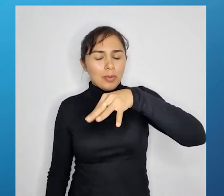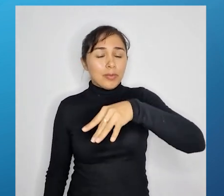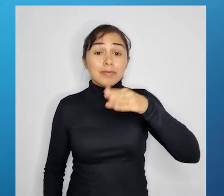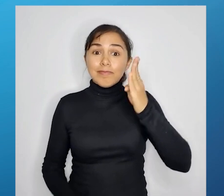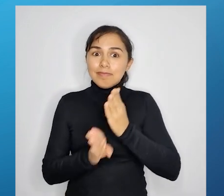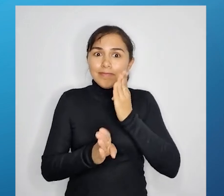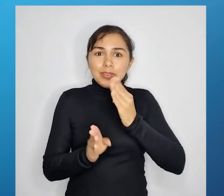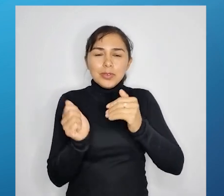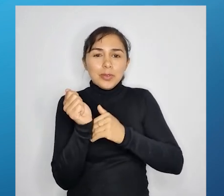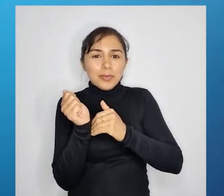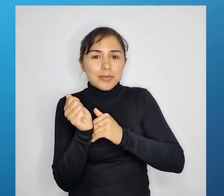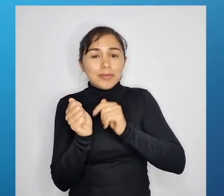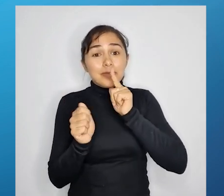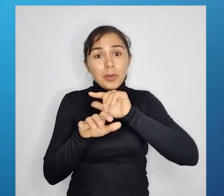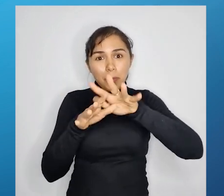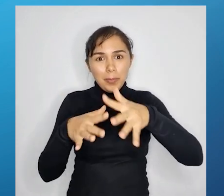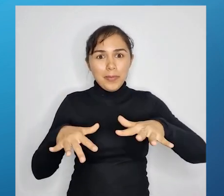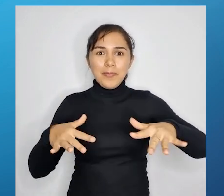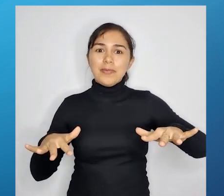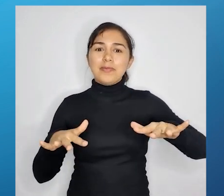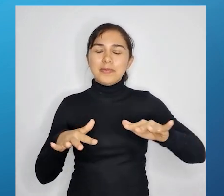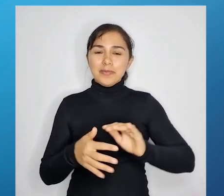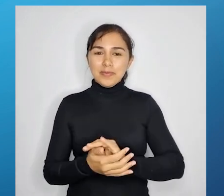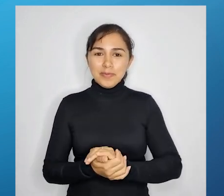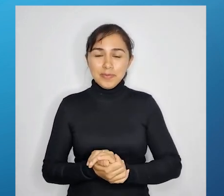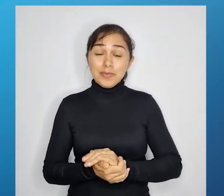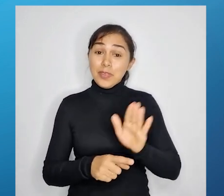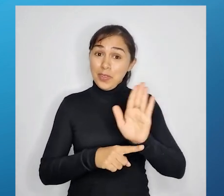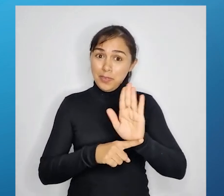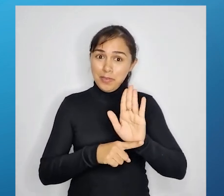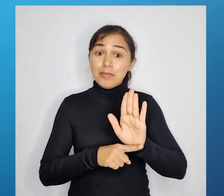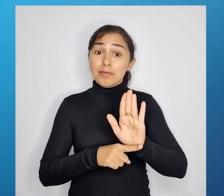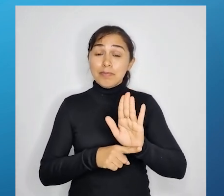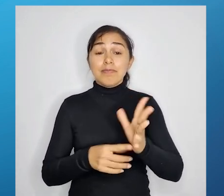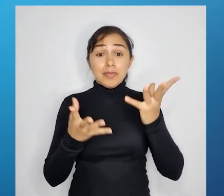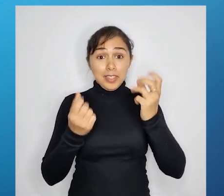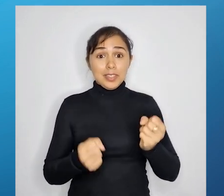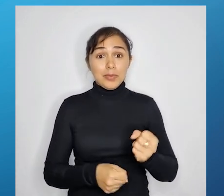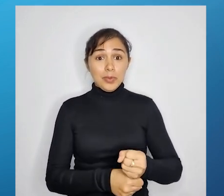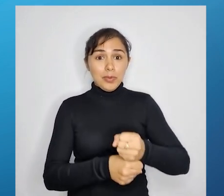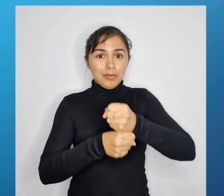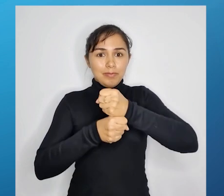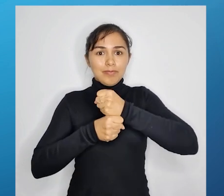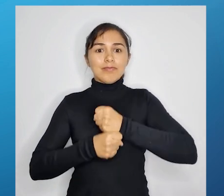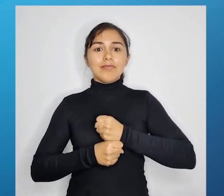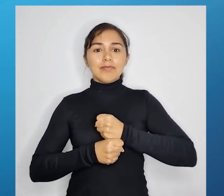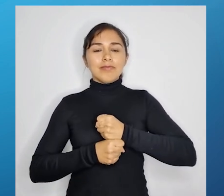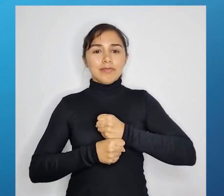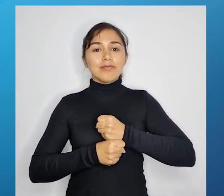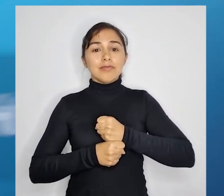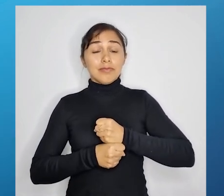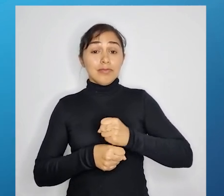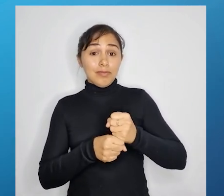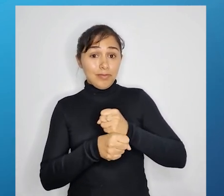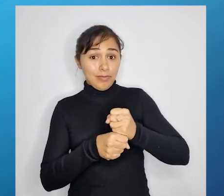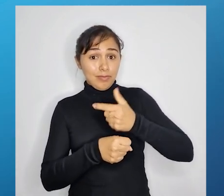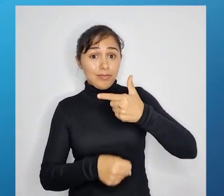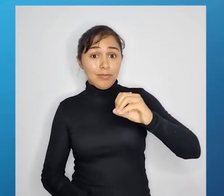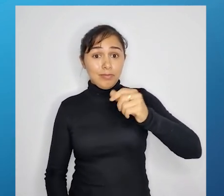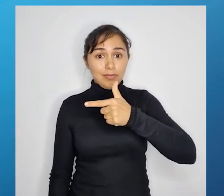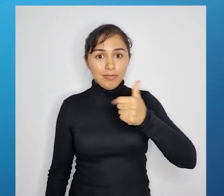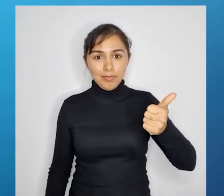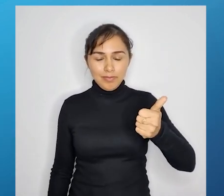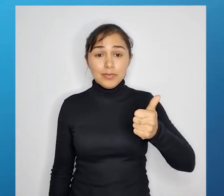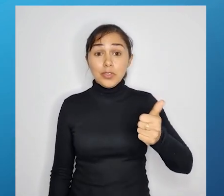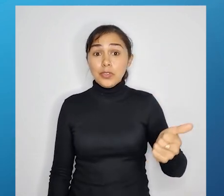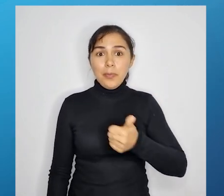mistérios do mundo submarino. Esse filme ele foi indicado ao Emmy e é ganhador do Oscar 2021 de melhor